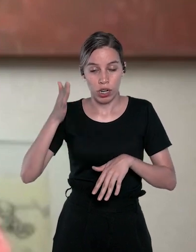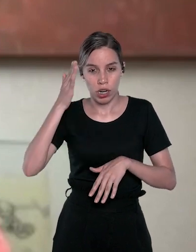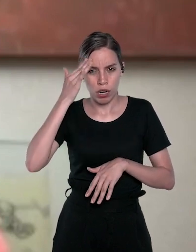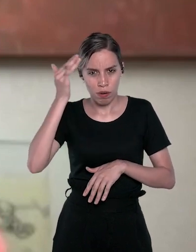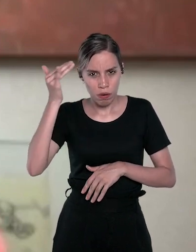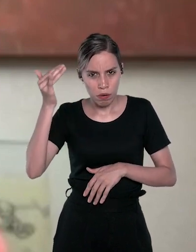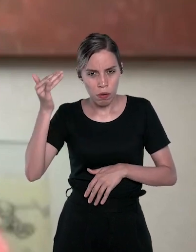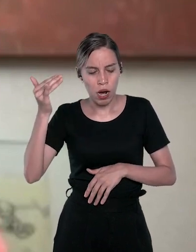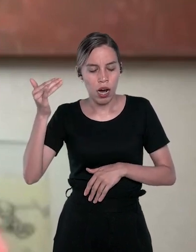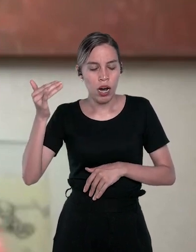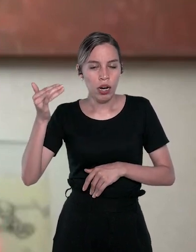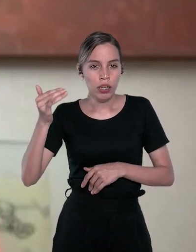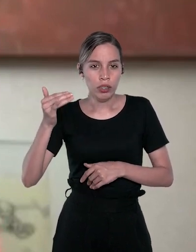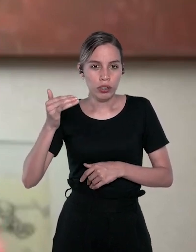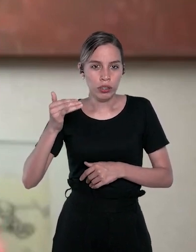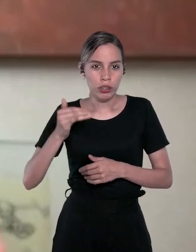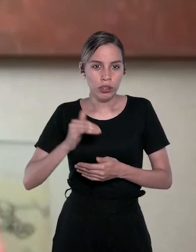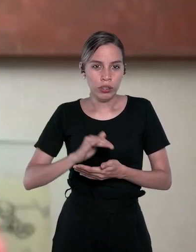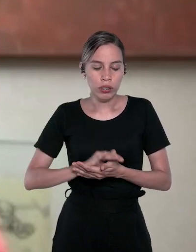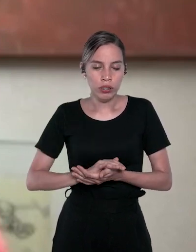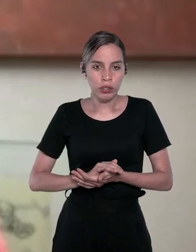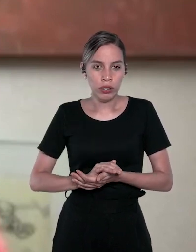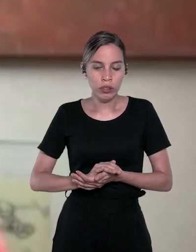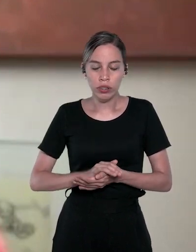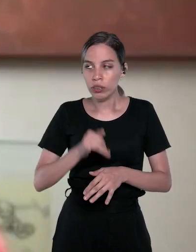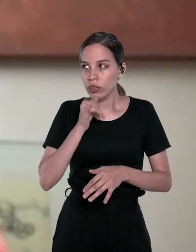todas do Rio de São Paulo, né?